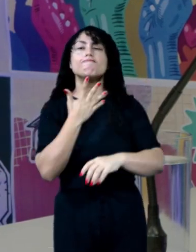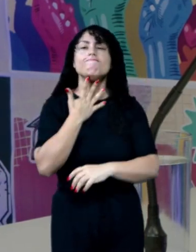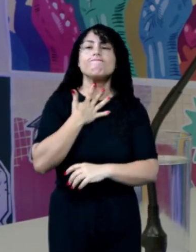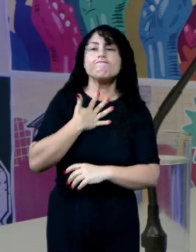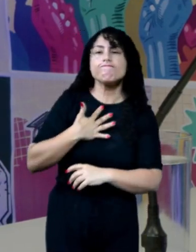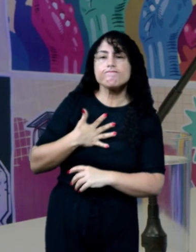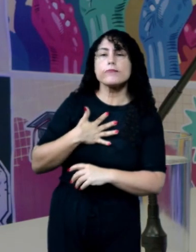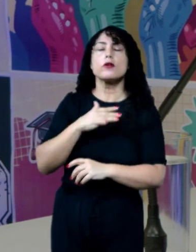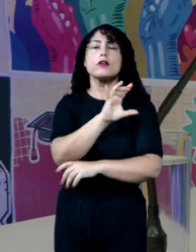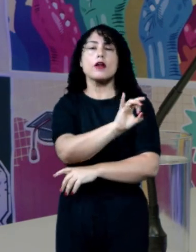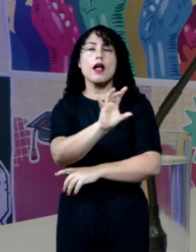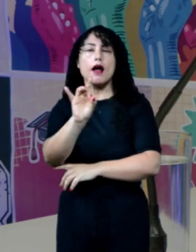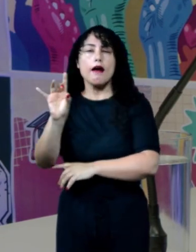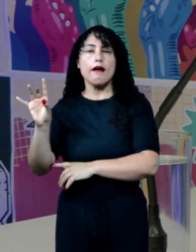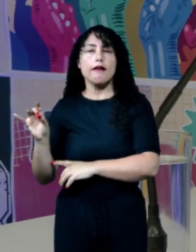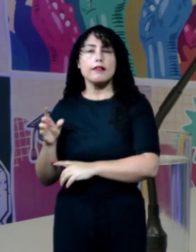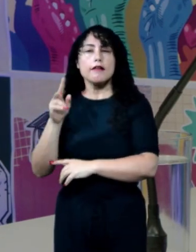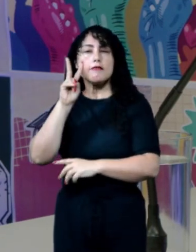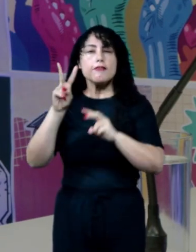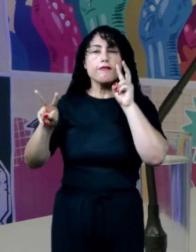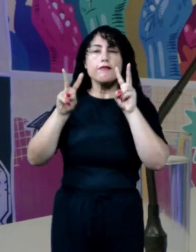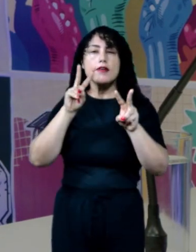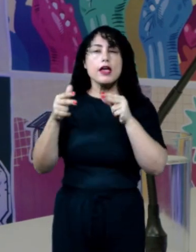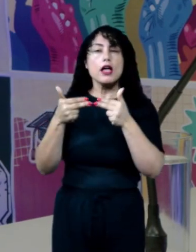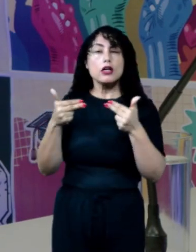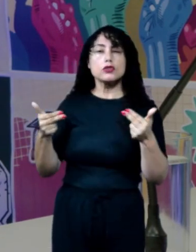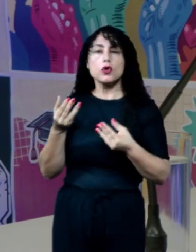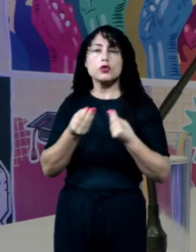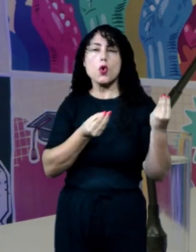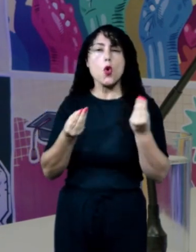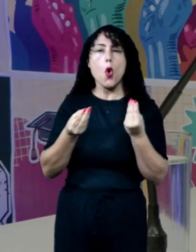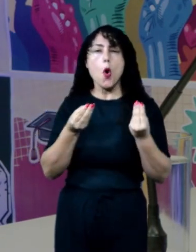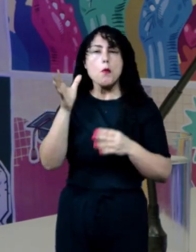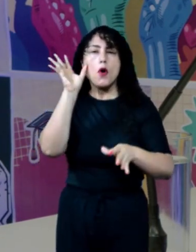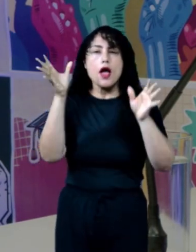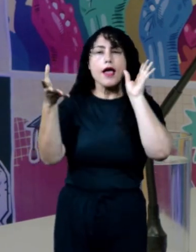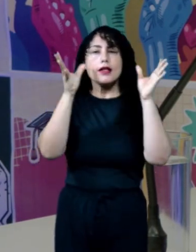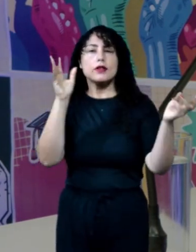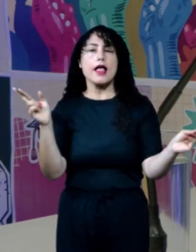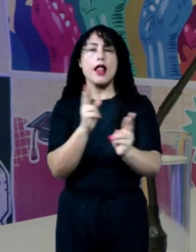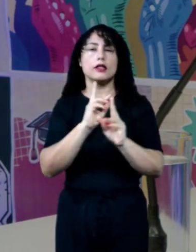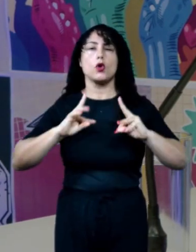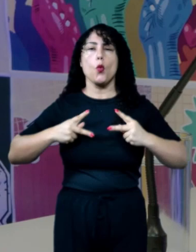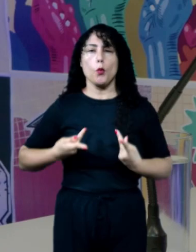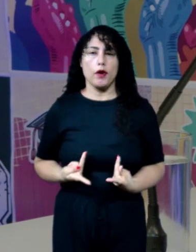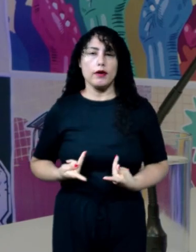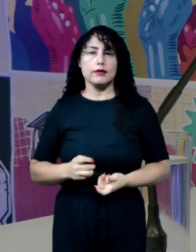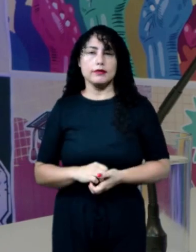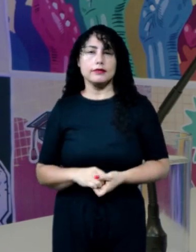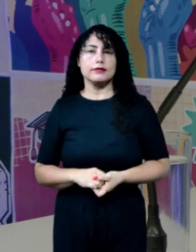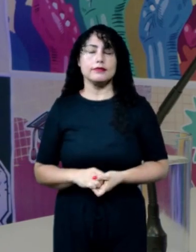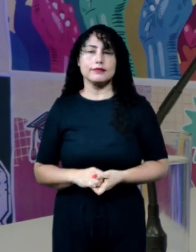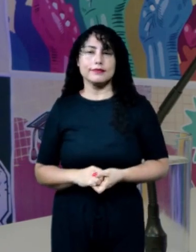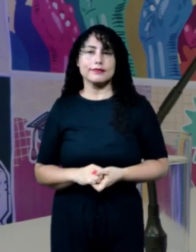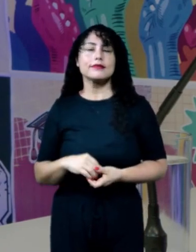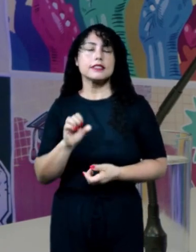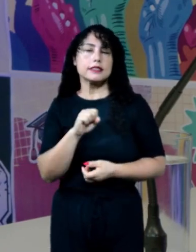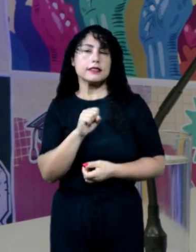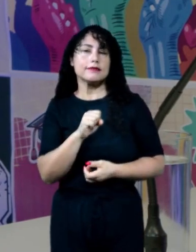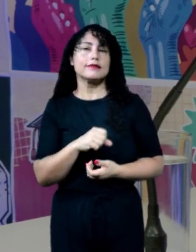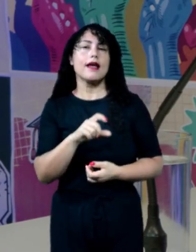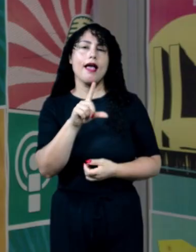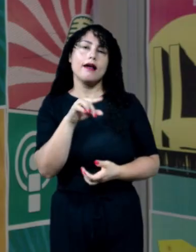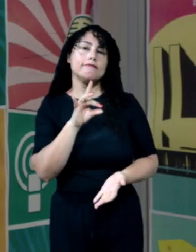vontade de cada um de ver como as coisas se resolvem nas relações humanas, né? Sim.